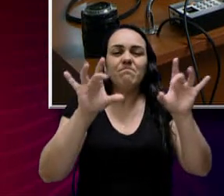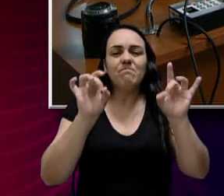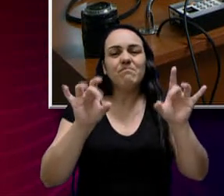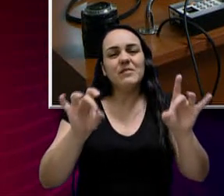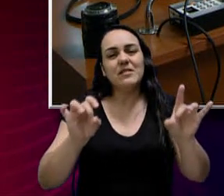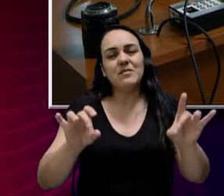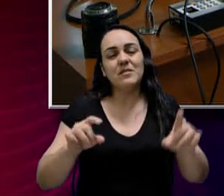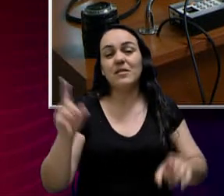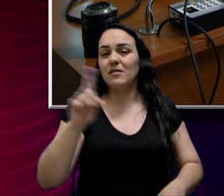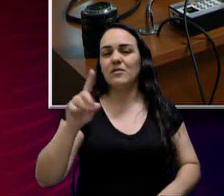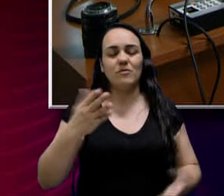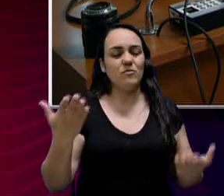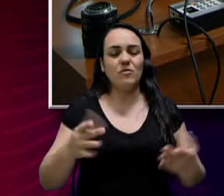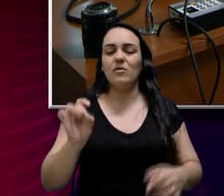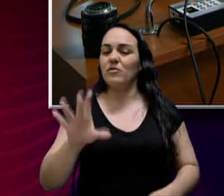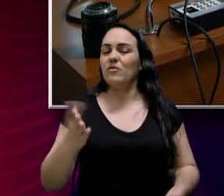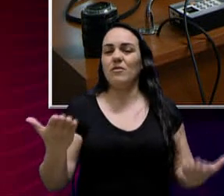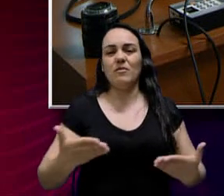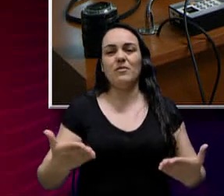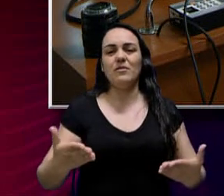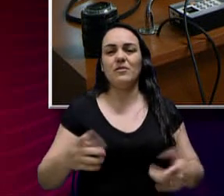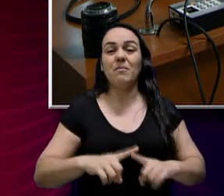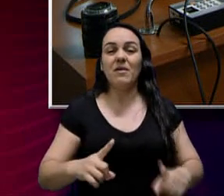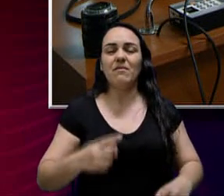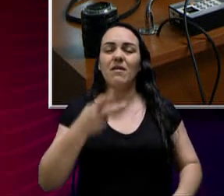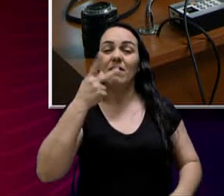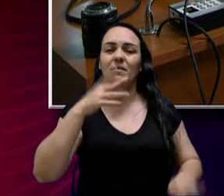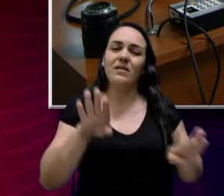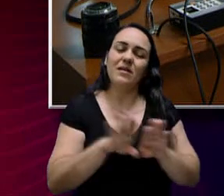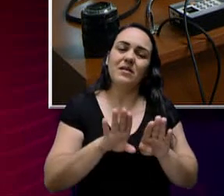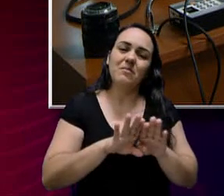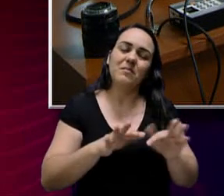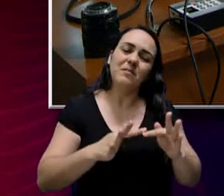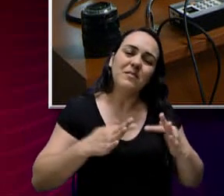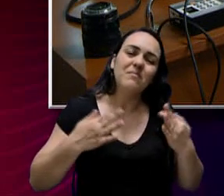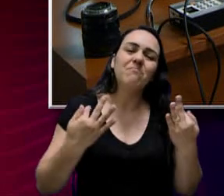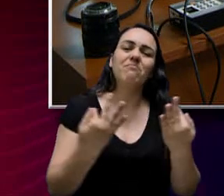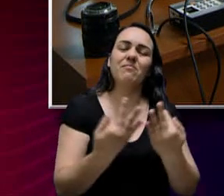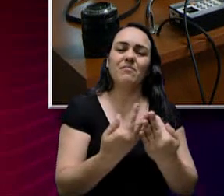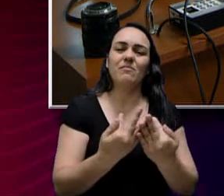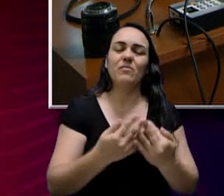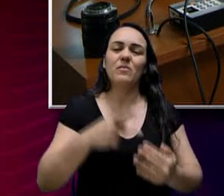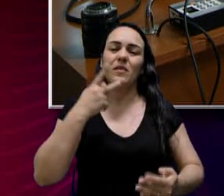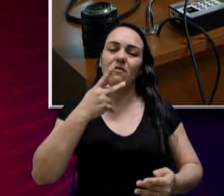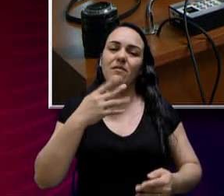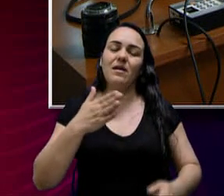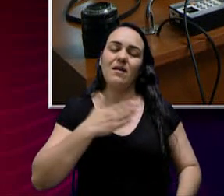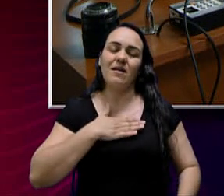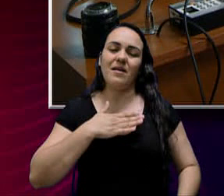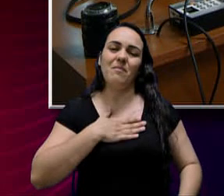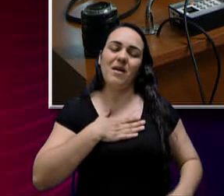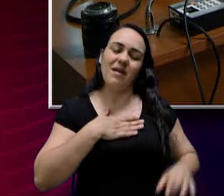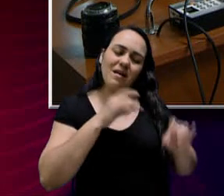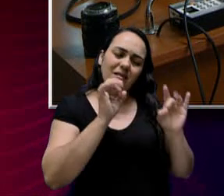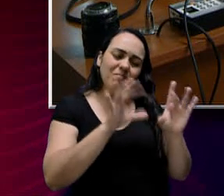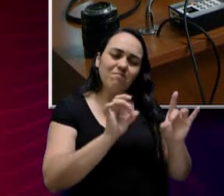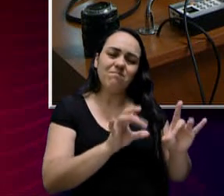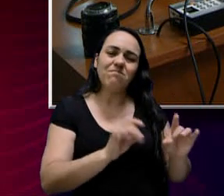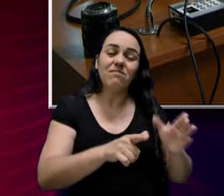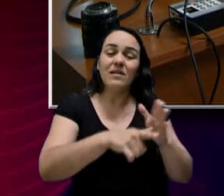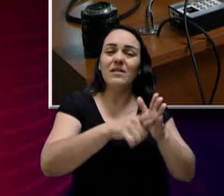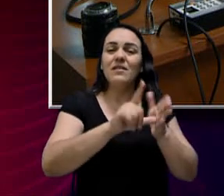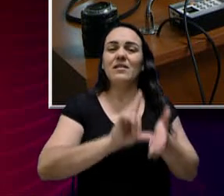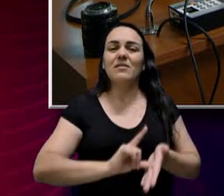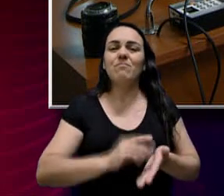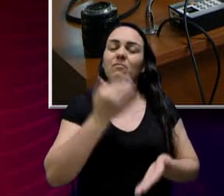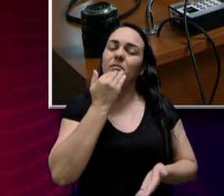desta homenagem. Por falar em família, não poderia deixar de mencionar a minha. Antes, porém,